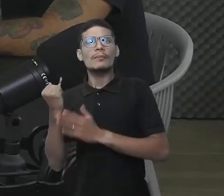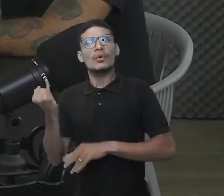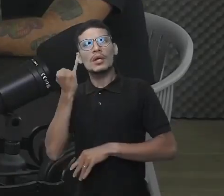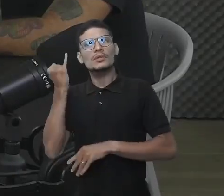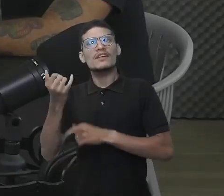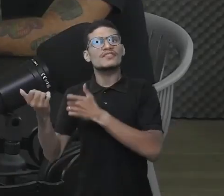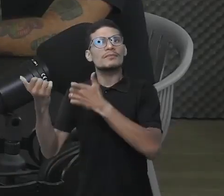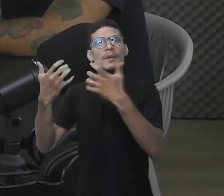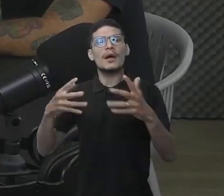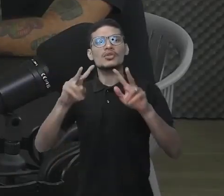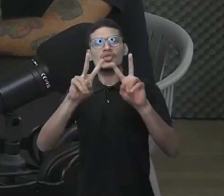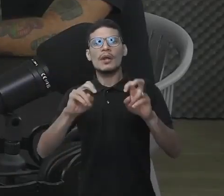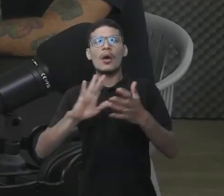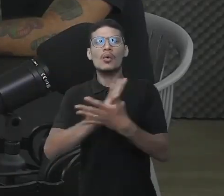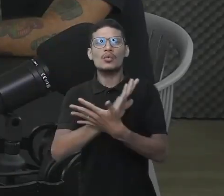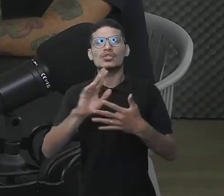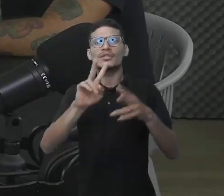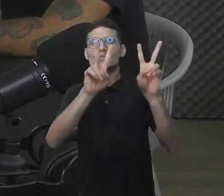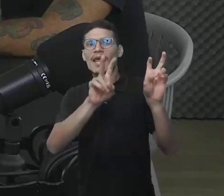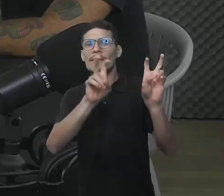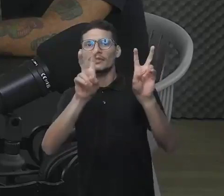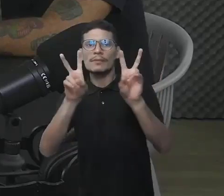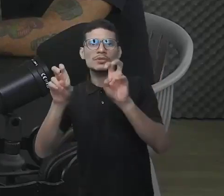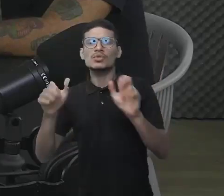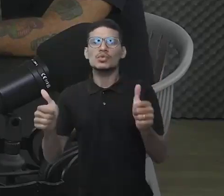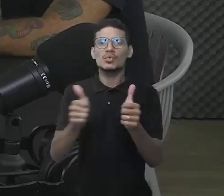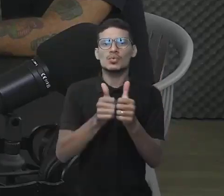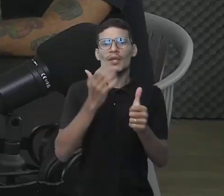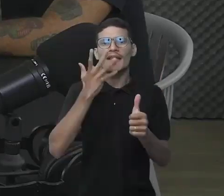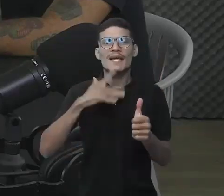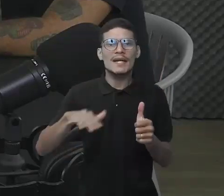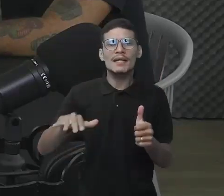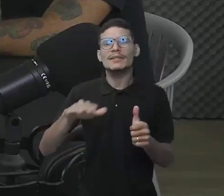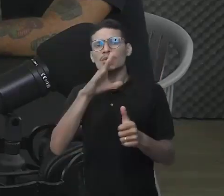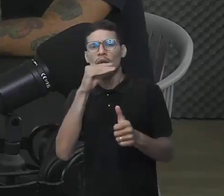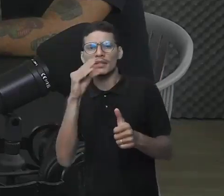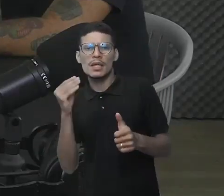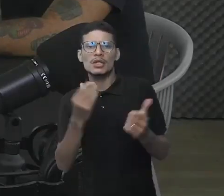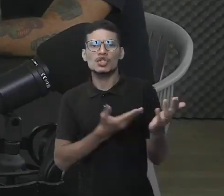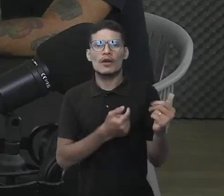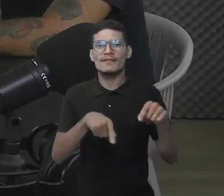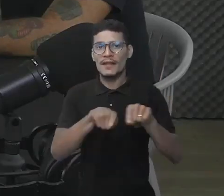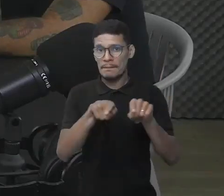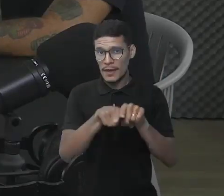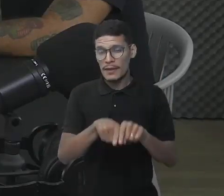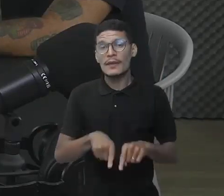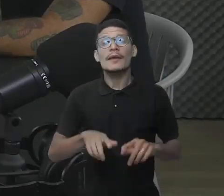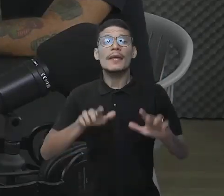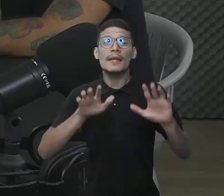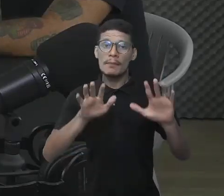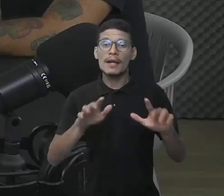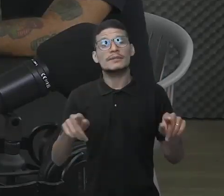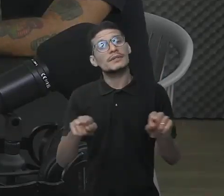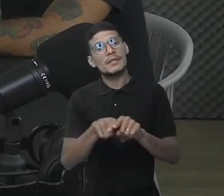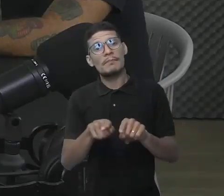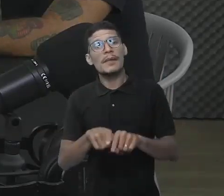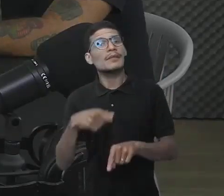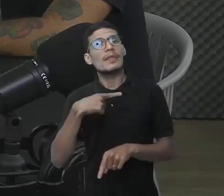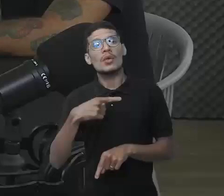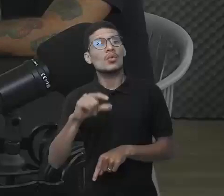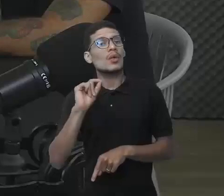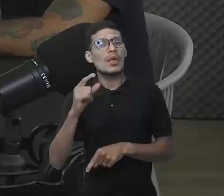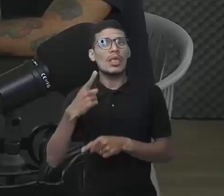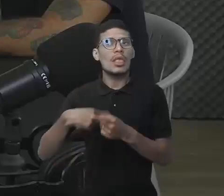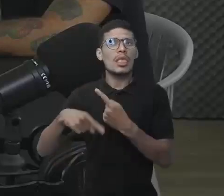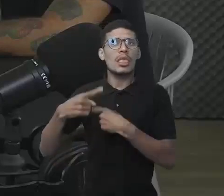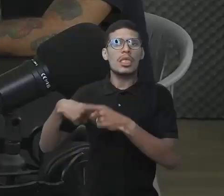determinados temas com crianças e adolescentes e jovens, né? E jovens também. E a gente tem também um